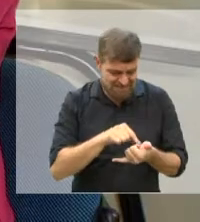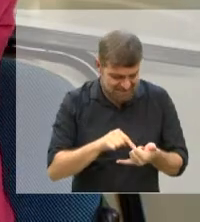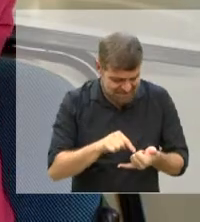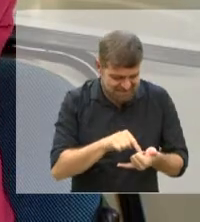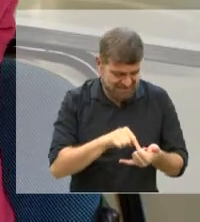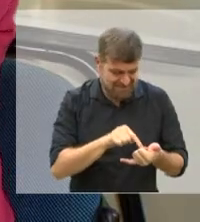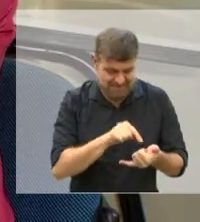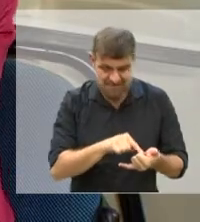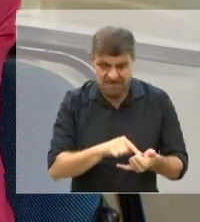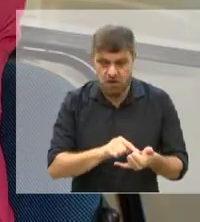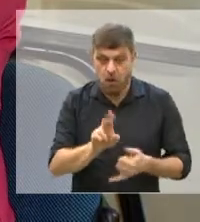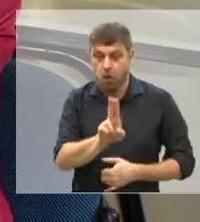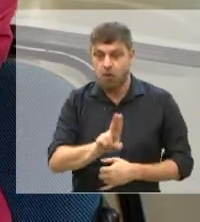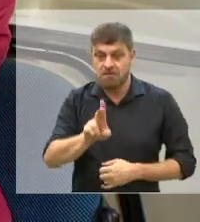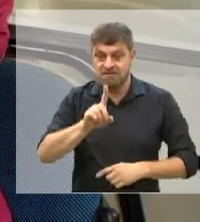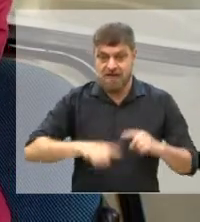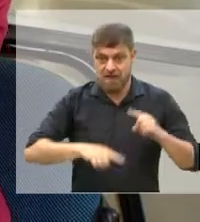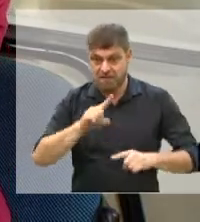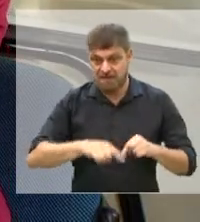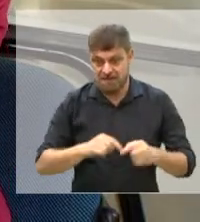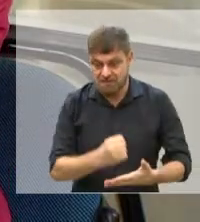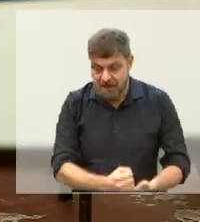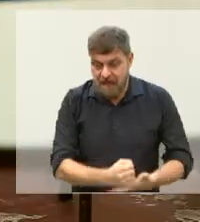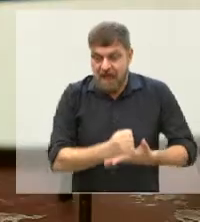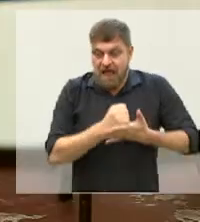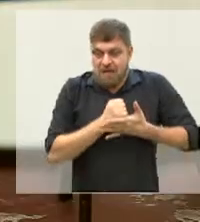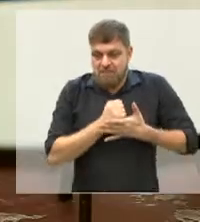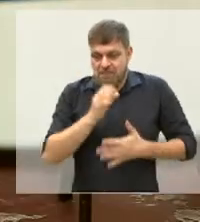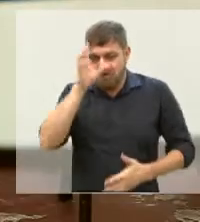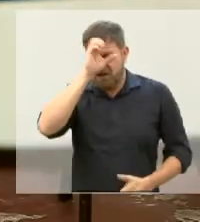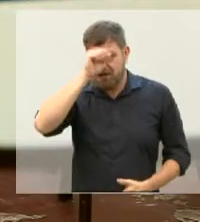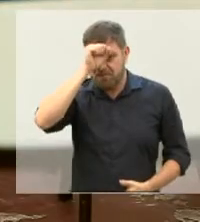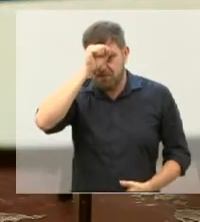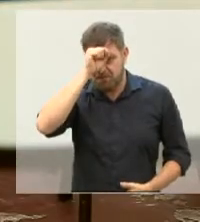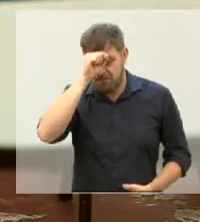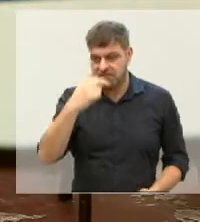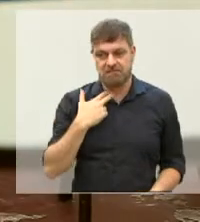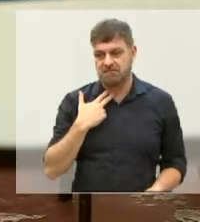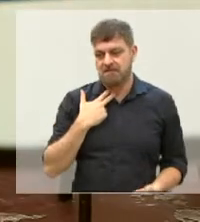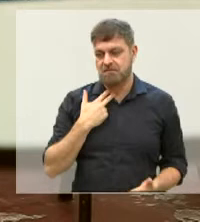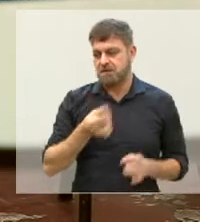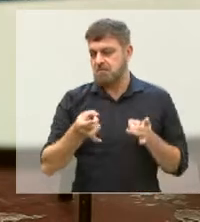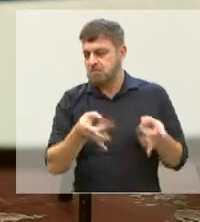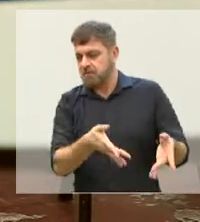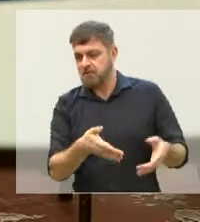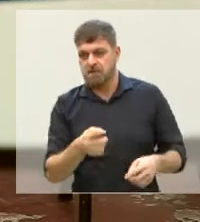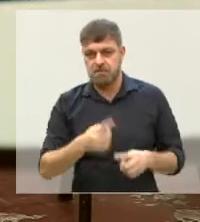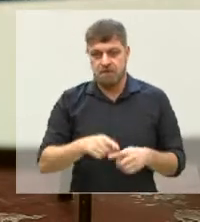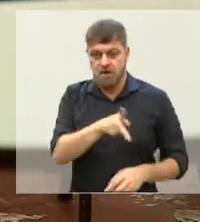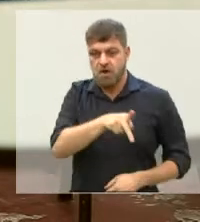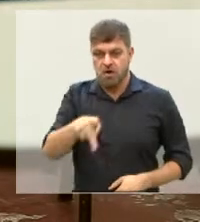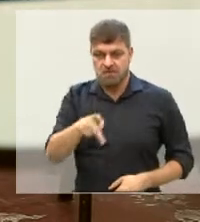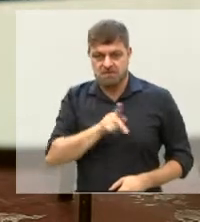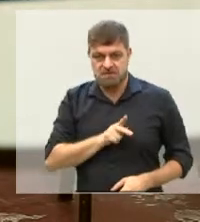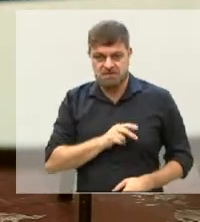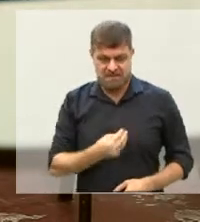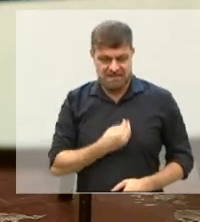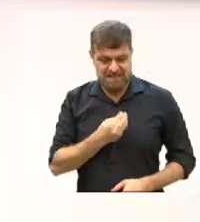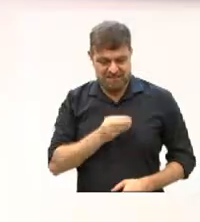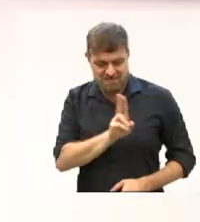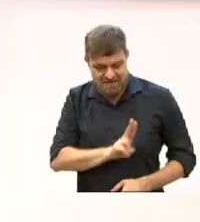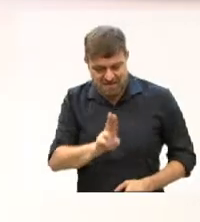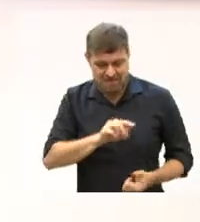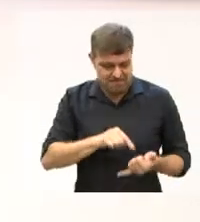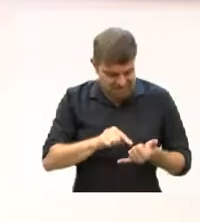ele tem que usar aquela ferramenta a favor, né, Dirce? Sim, hoje não tem como fugir, né? Até porque o professor usa, né, na sua vida cotidiana,